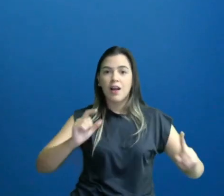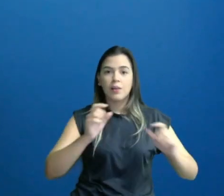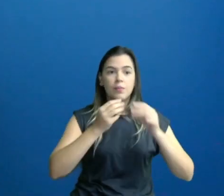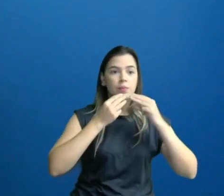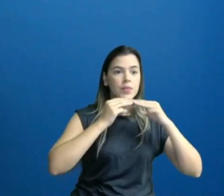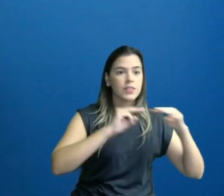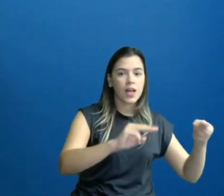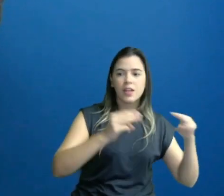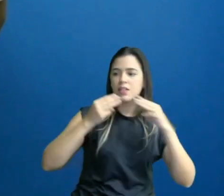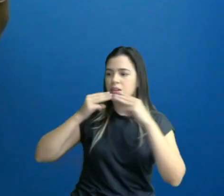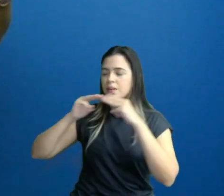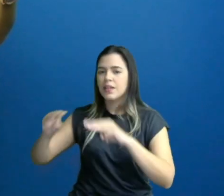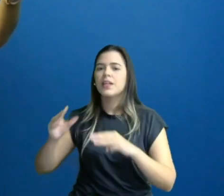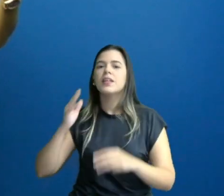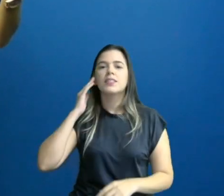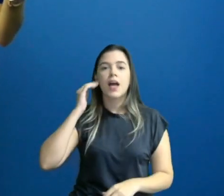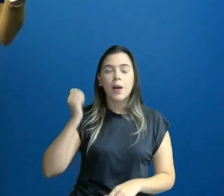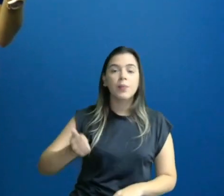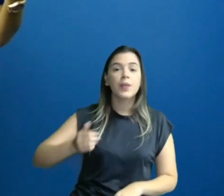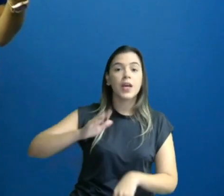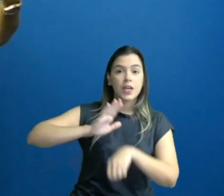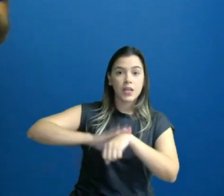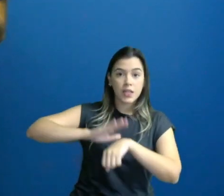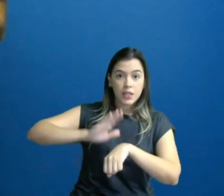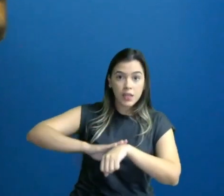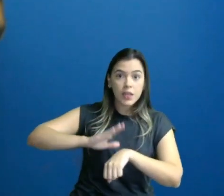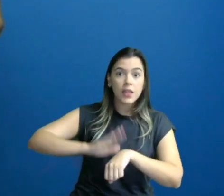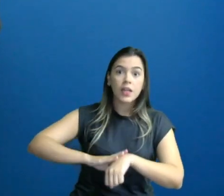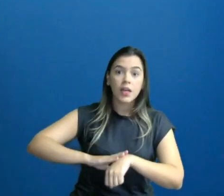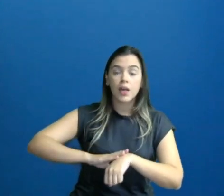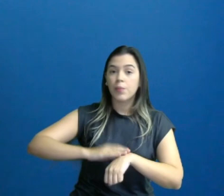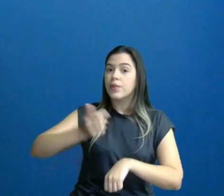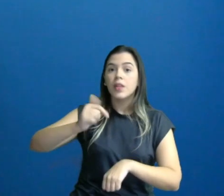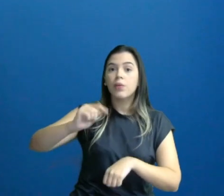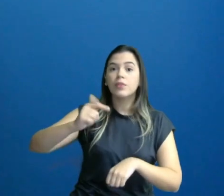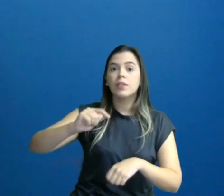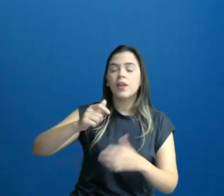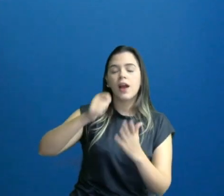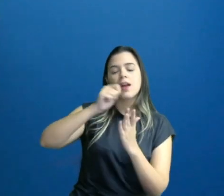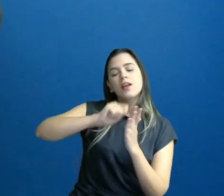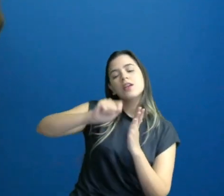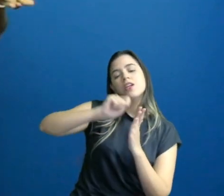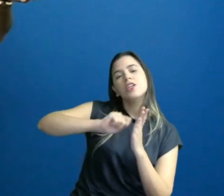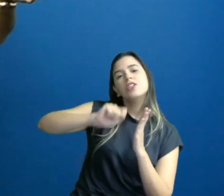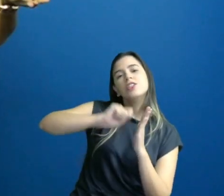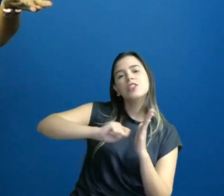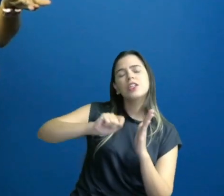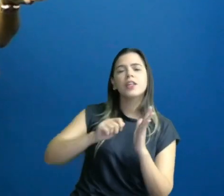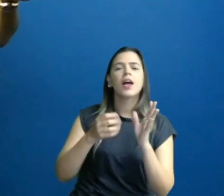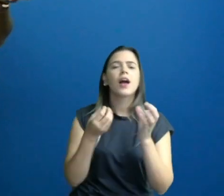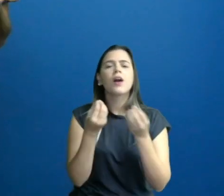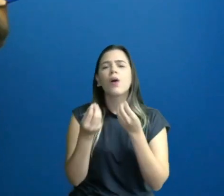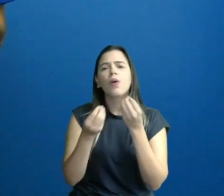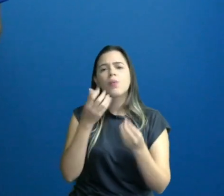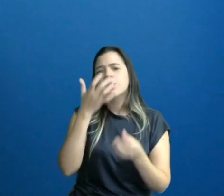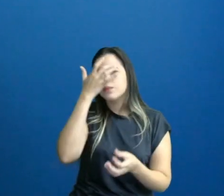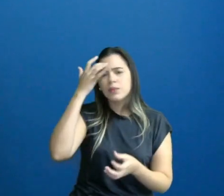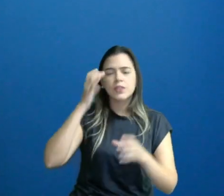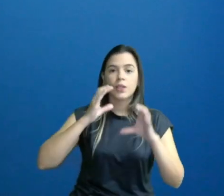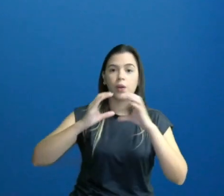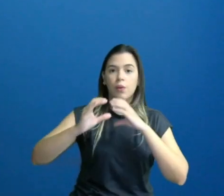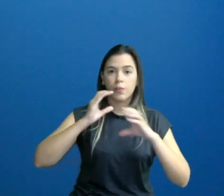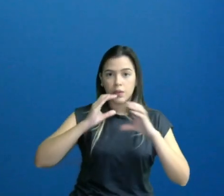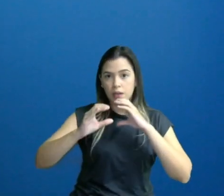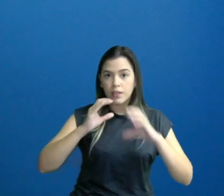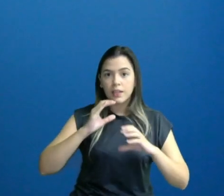sabia que existe tempos existiram momentos em que não existia a escrita Então como é que essas pessoas se comunicavam